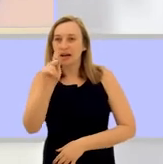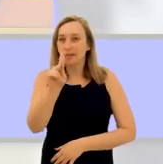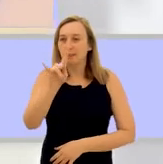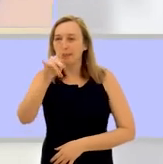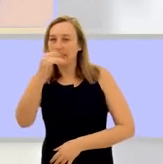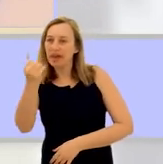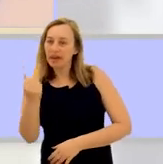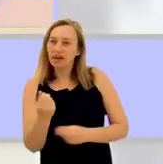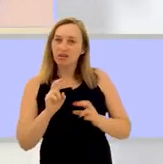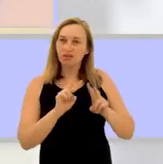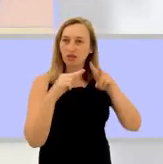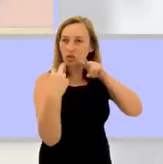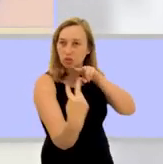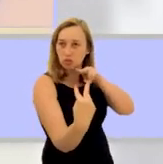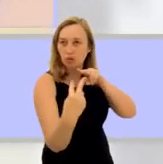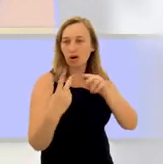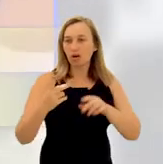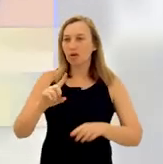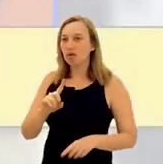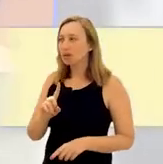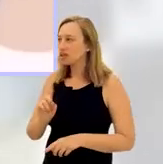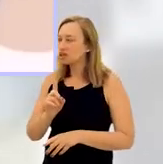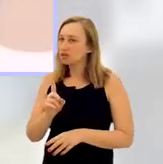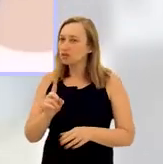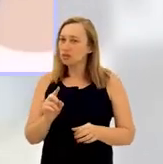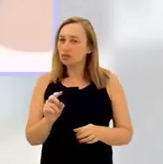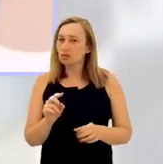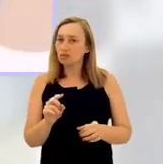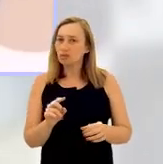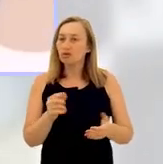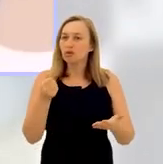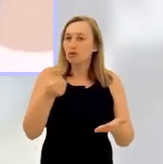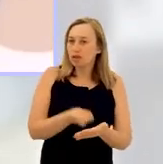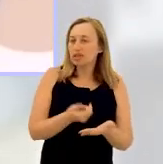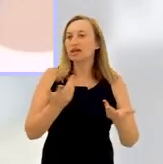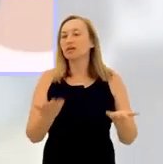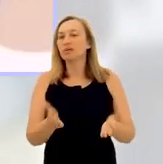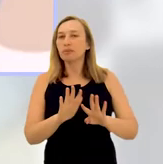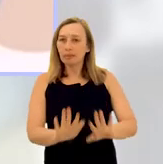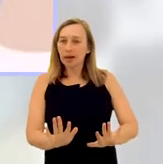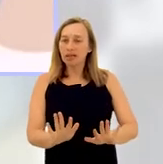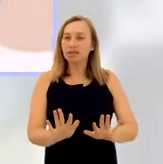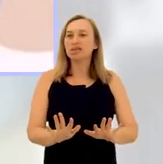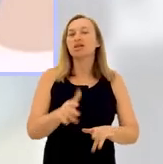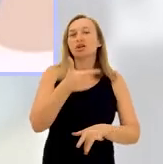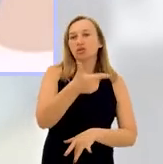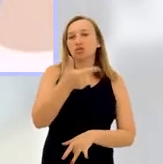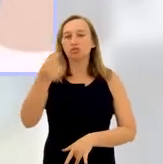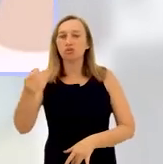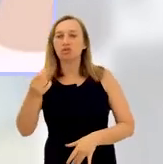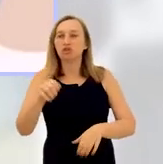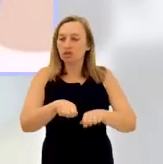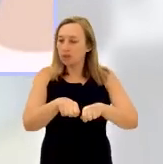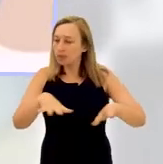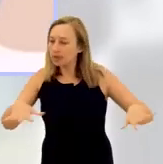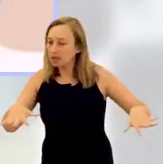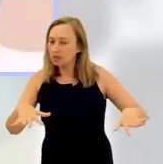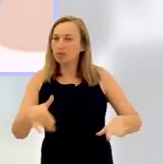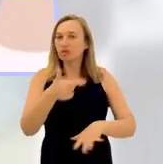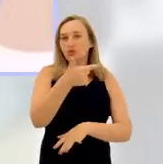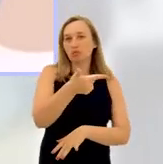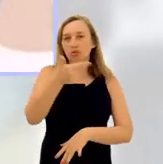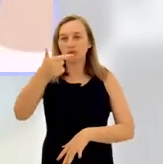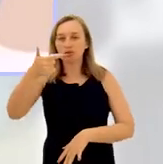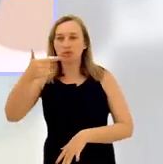Virtual, mas nunca tinha acelerado. A gente já tinha outros projetos relacionados aos direitos humanos, de transparência, acesso à justiça, e em 2020 veio